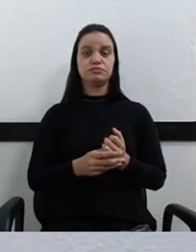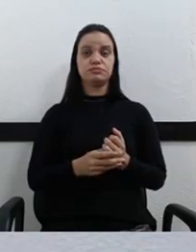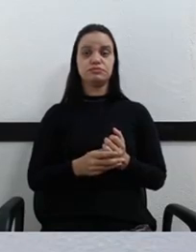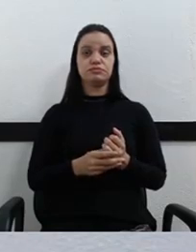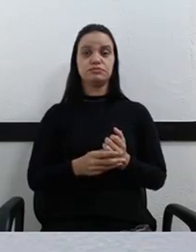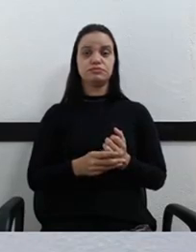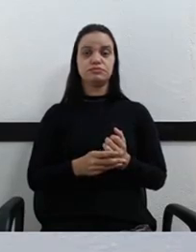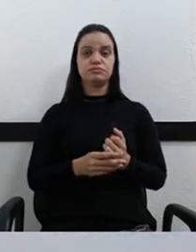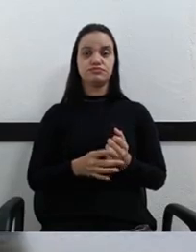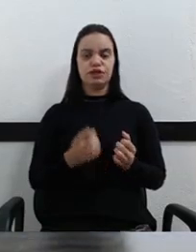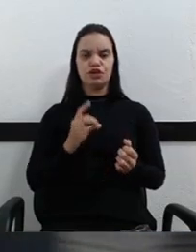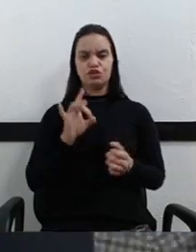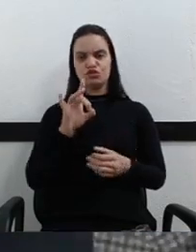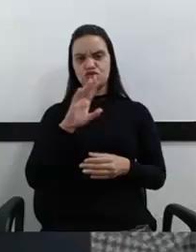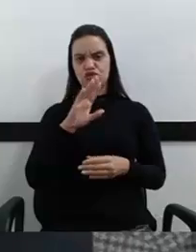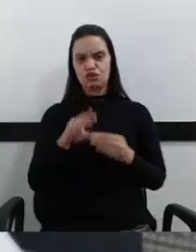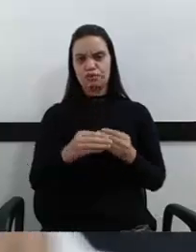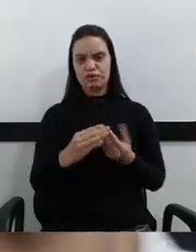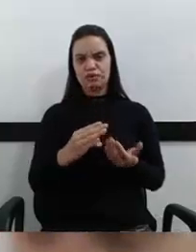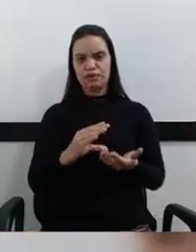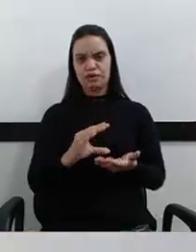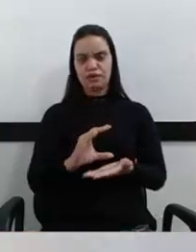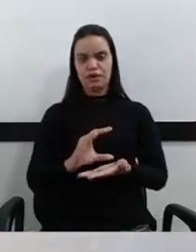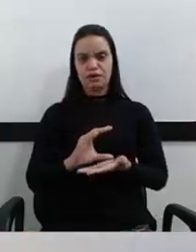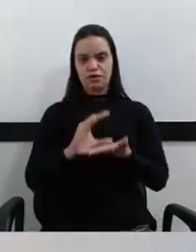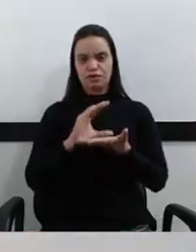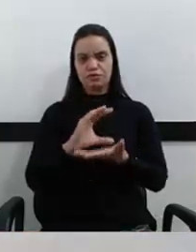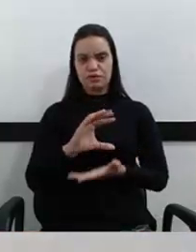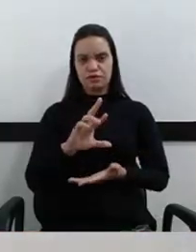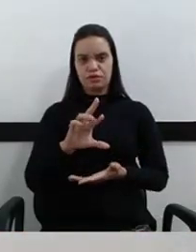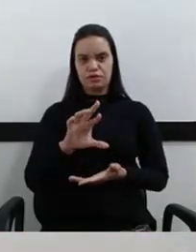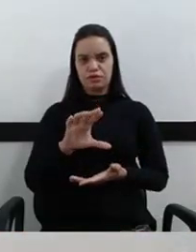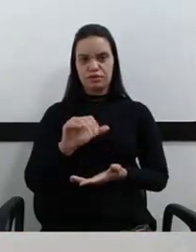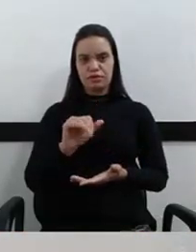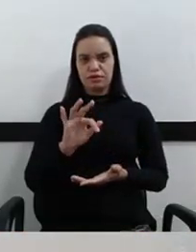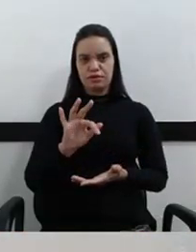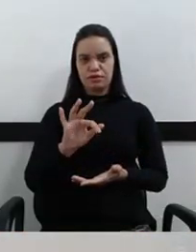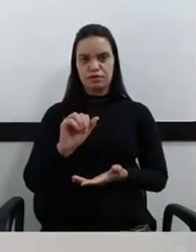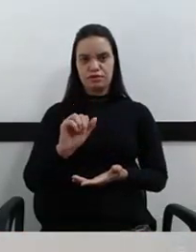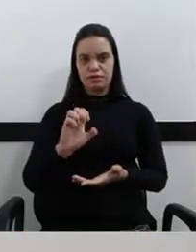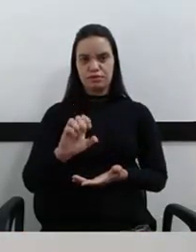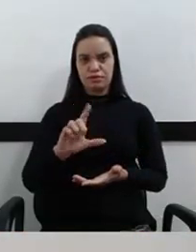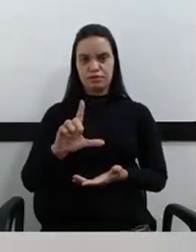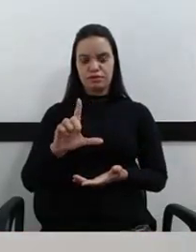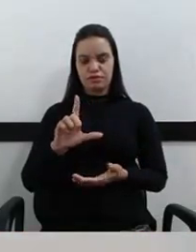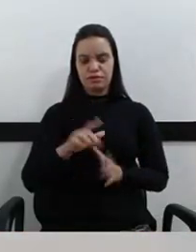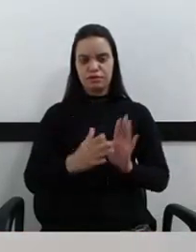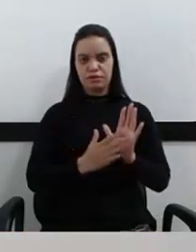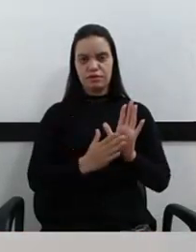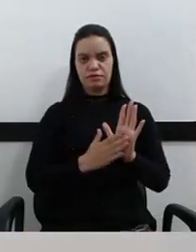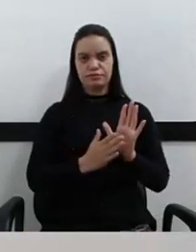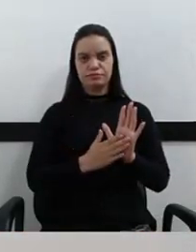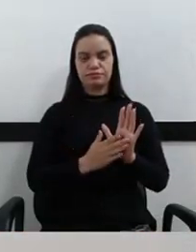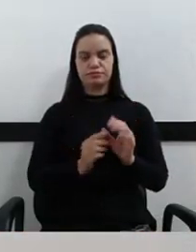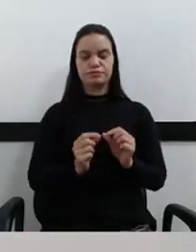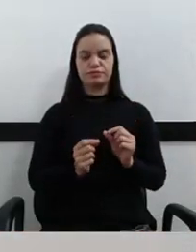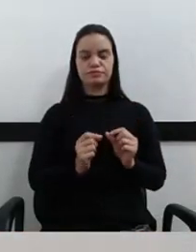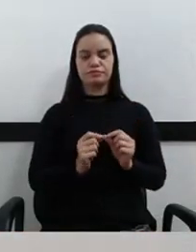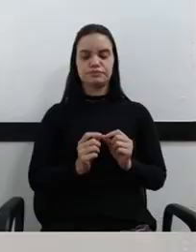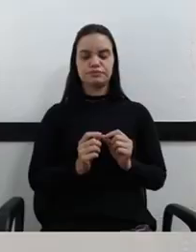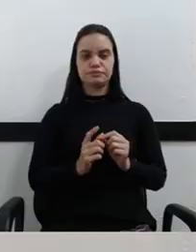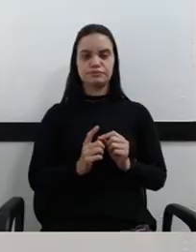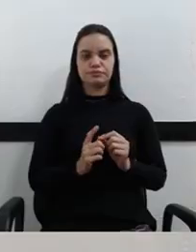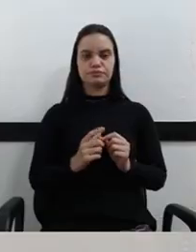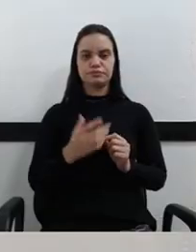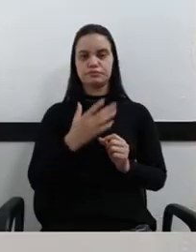Queria só falar com o conselheiro Camarão, que a questão aqui veio da redação que Vossa Excelência propôs, era das subdefensorias. A gente estava aqui